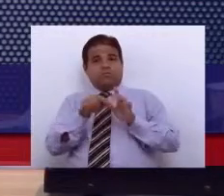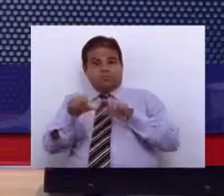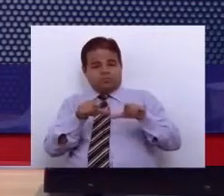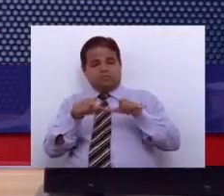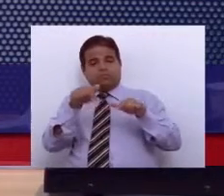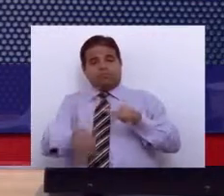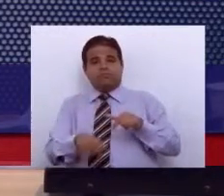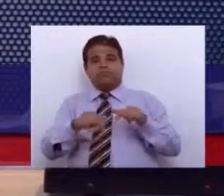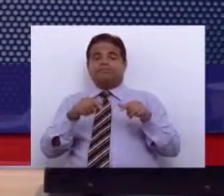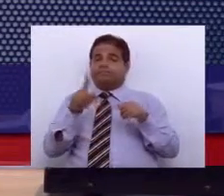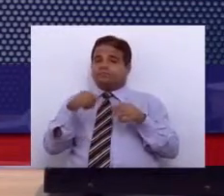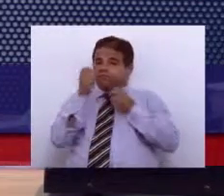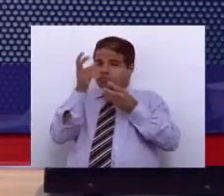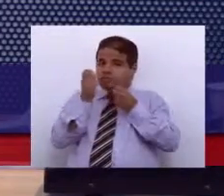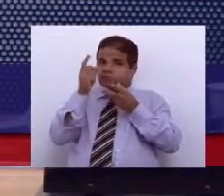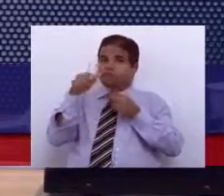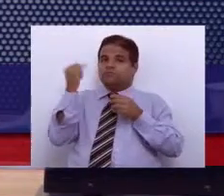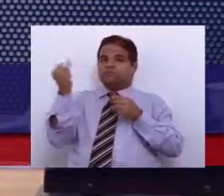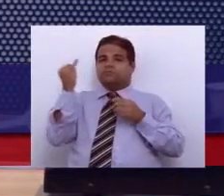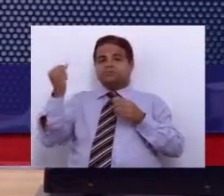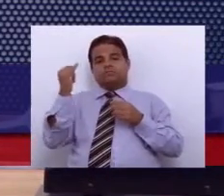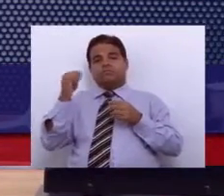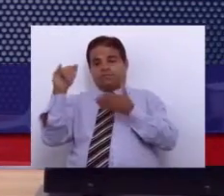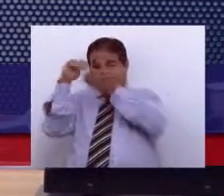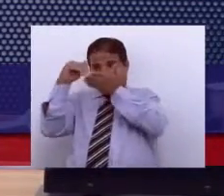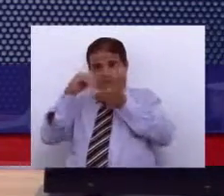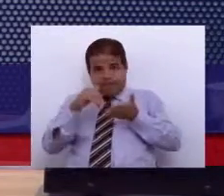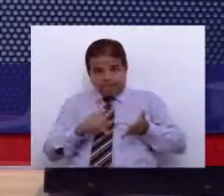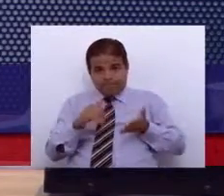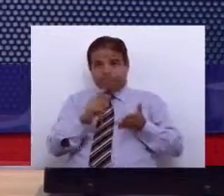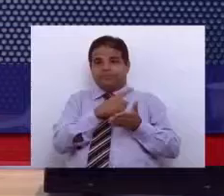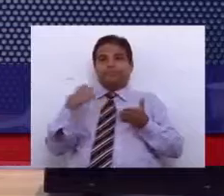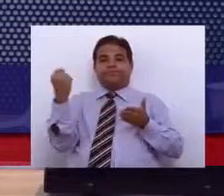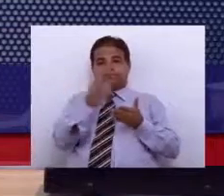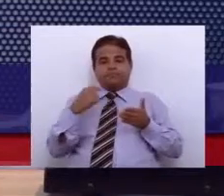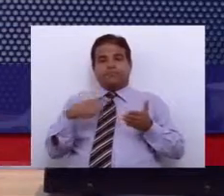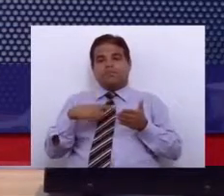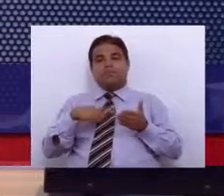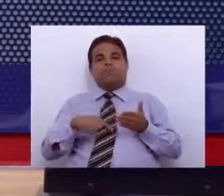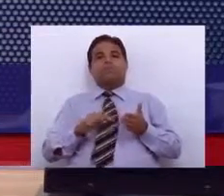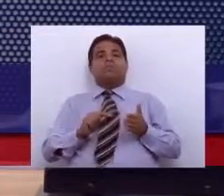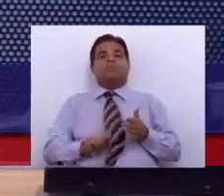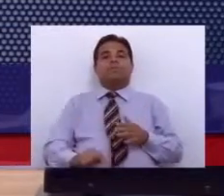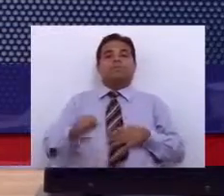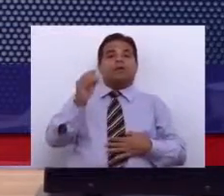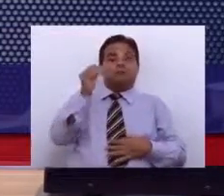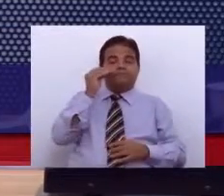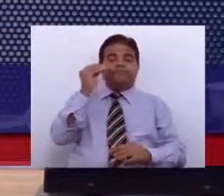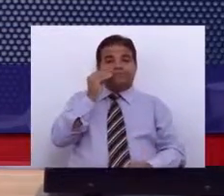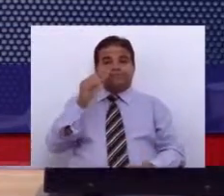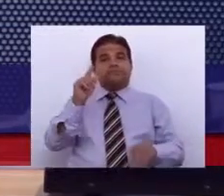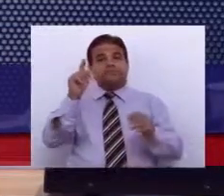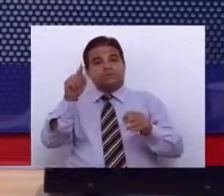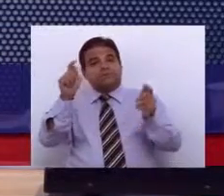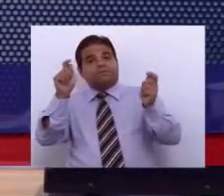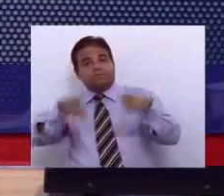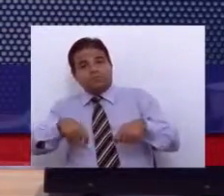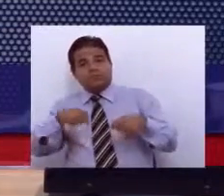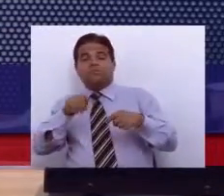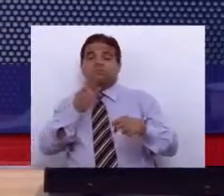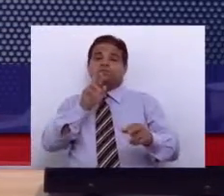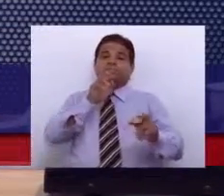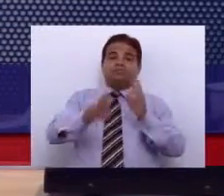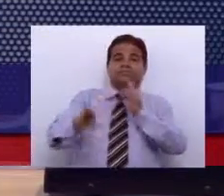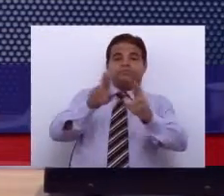dos vereadores a informação é importante na secretaria de finanças nós temos tentado no que é possível que